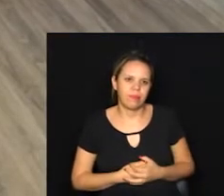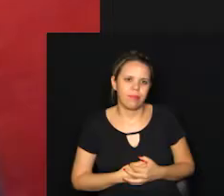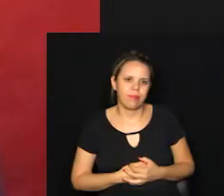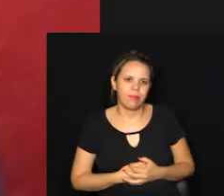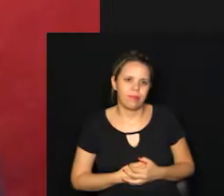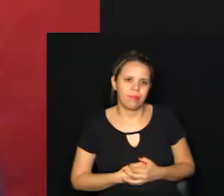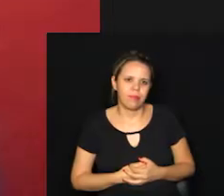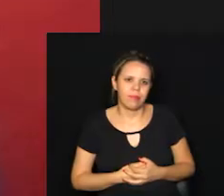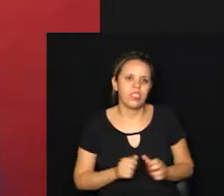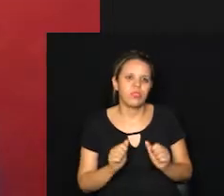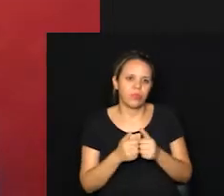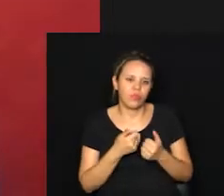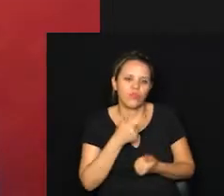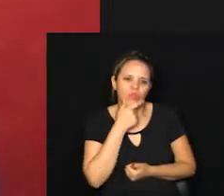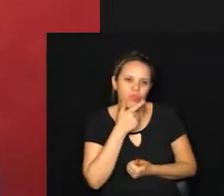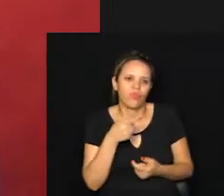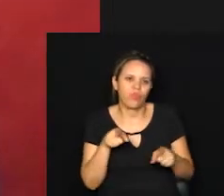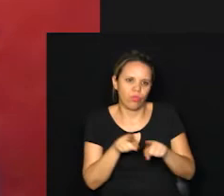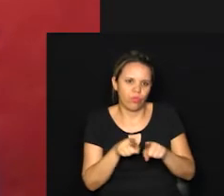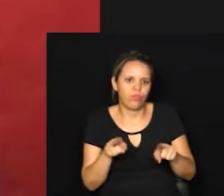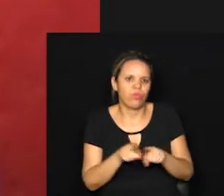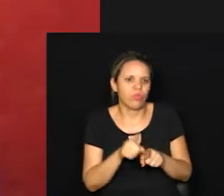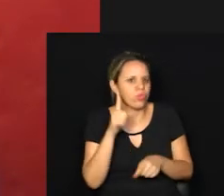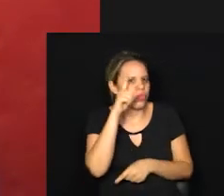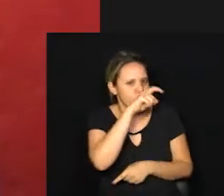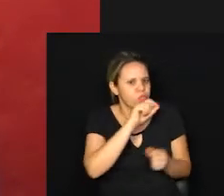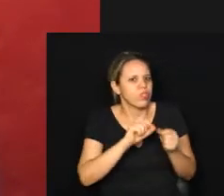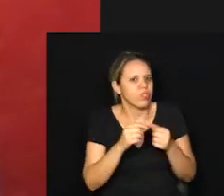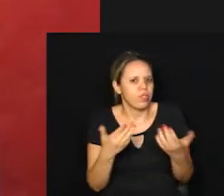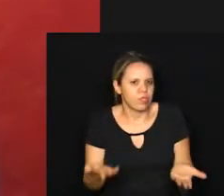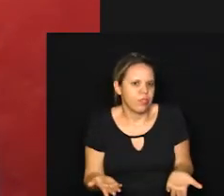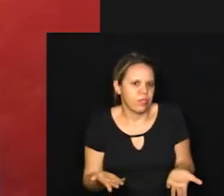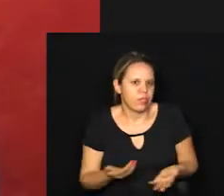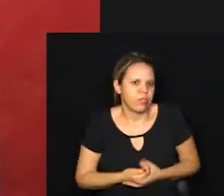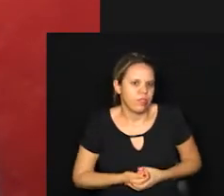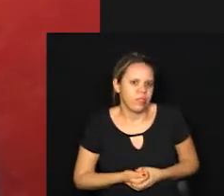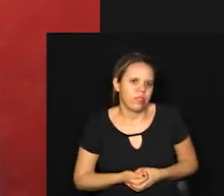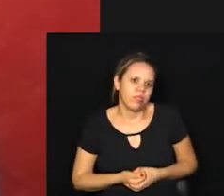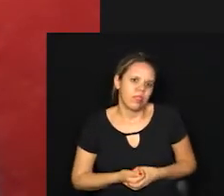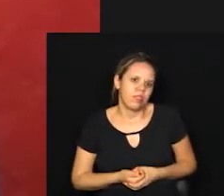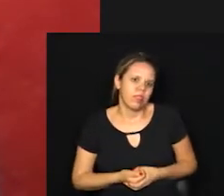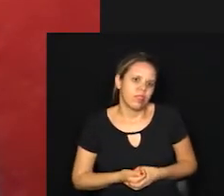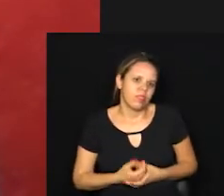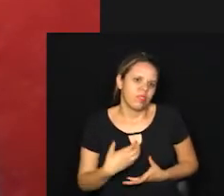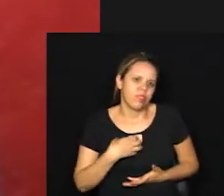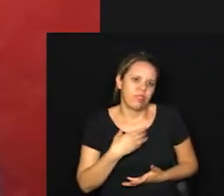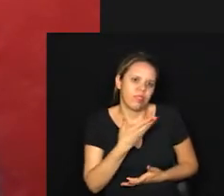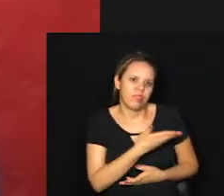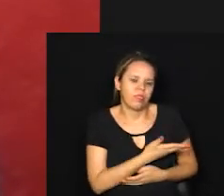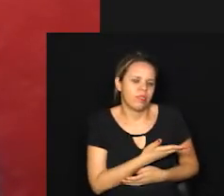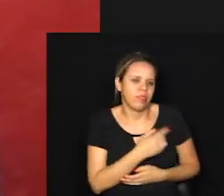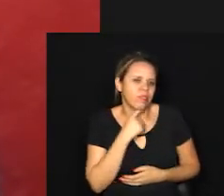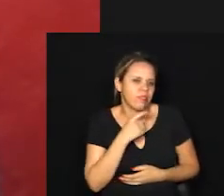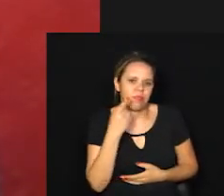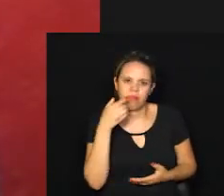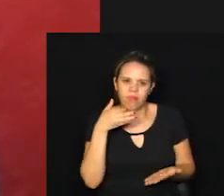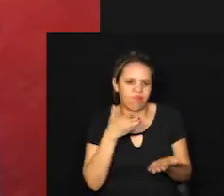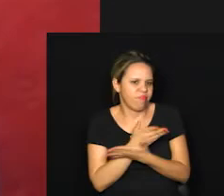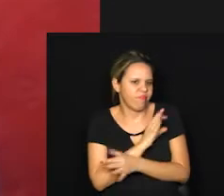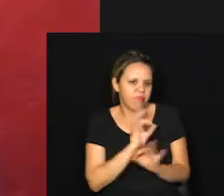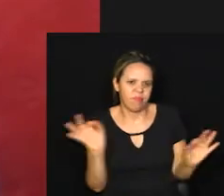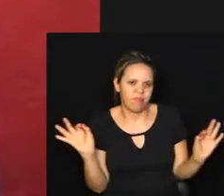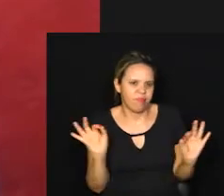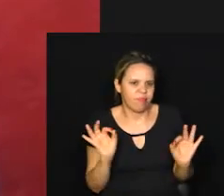O pão de queijo, ele também é difícil de fazer, né? E pelo jeito ali, ninguém acertou.